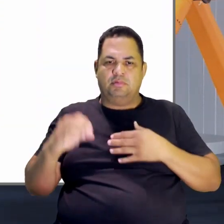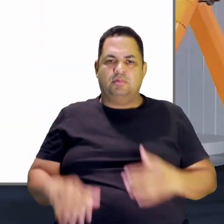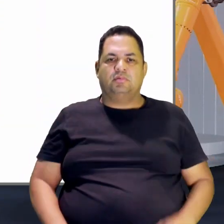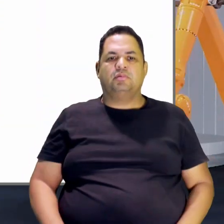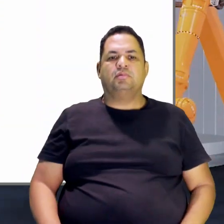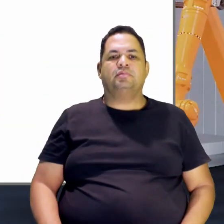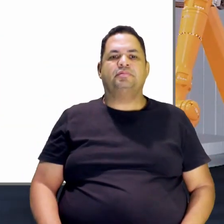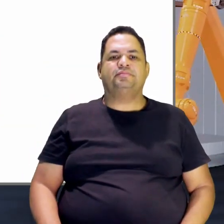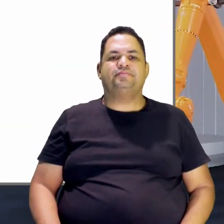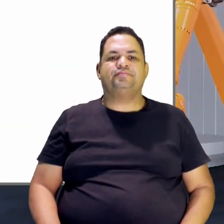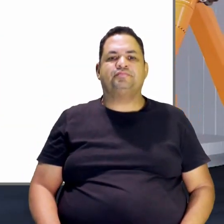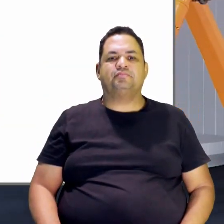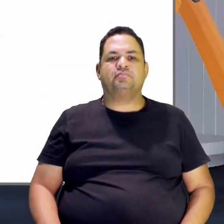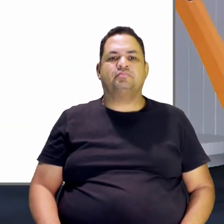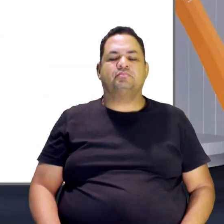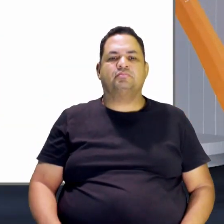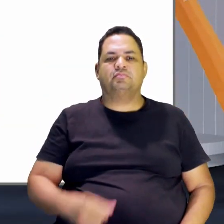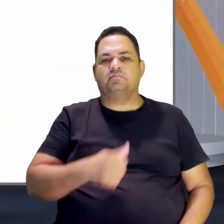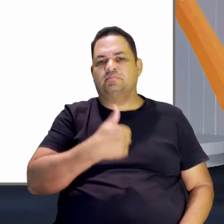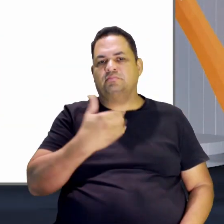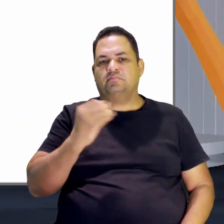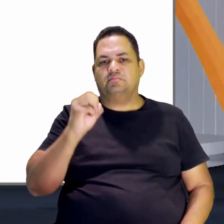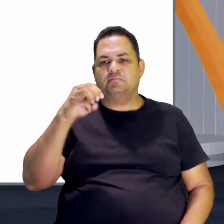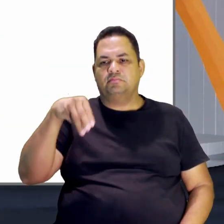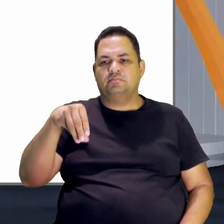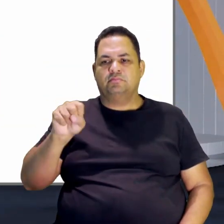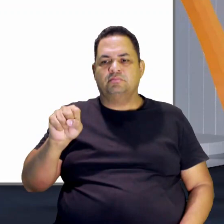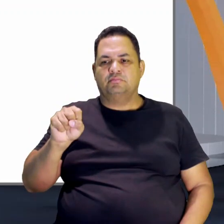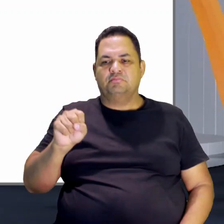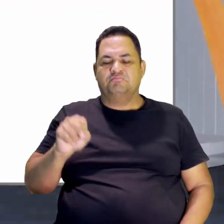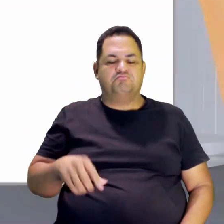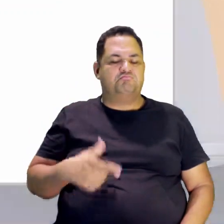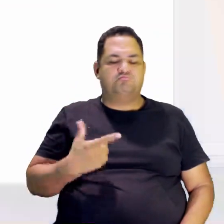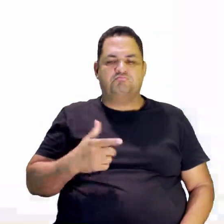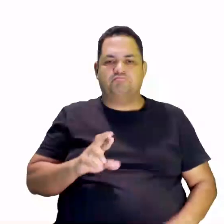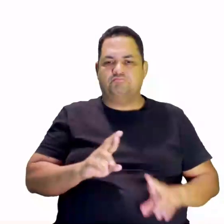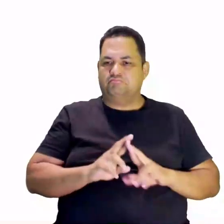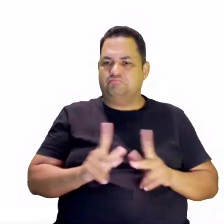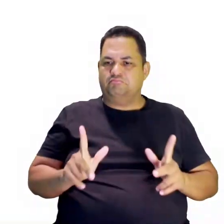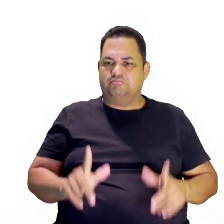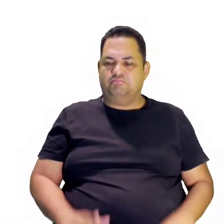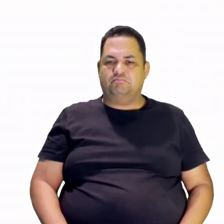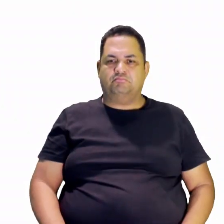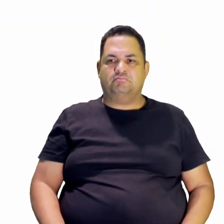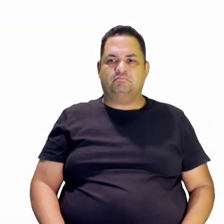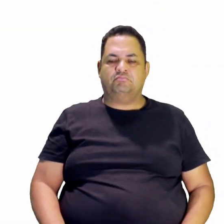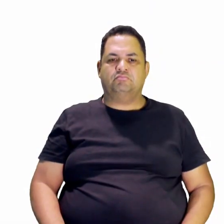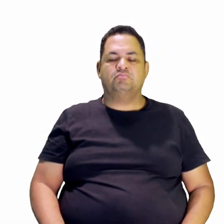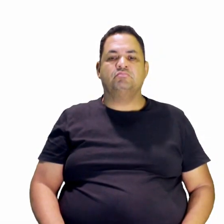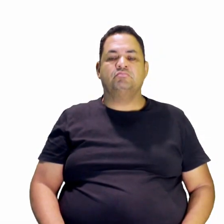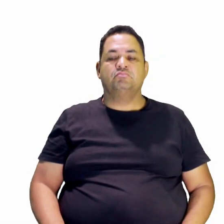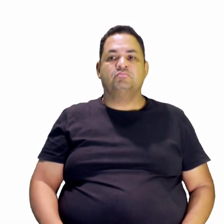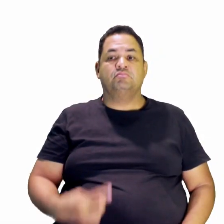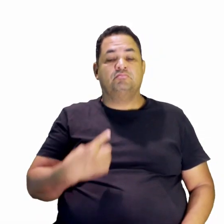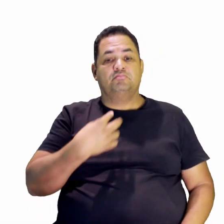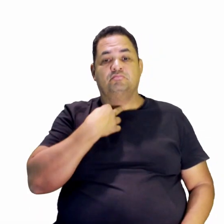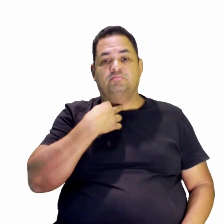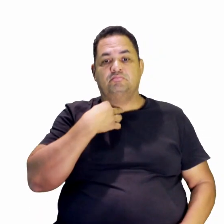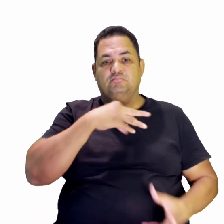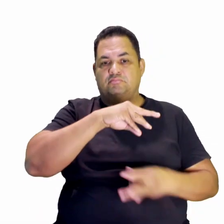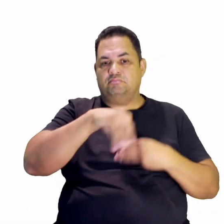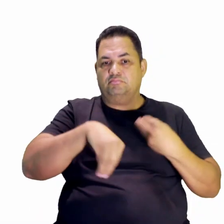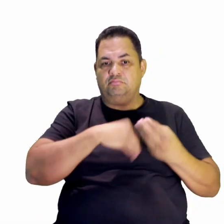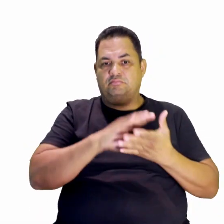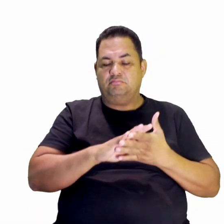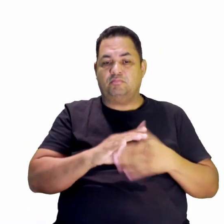dividido por 3,6 me dá 10 metros por segundo. Viu que não tem diferença. Vamos lá, então? Não pode misturar horas com segundo,